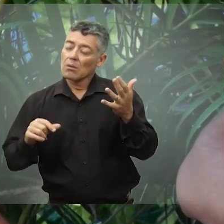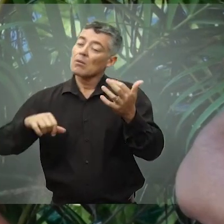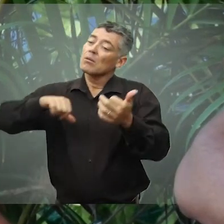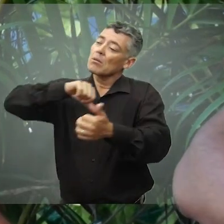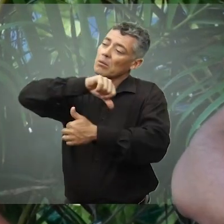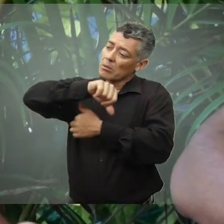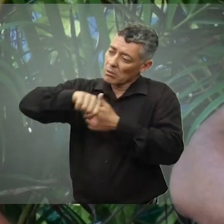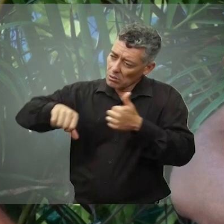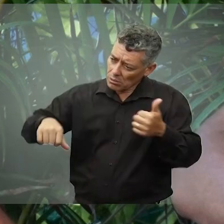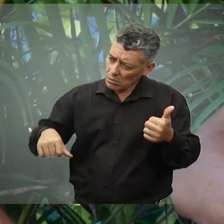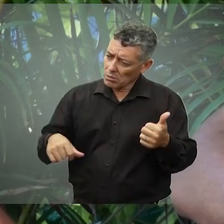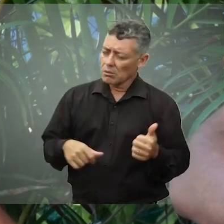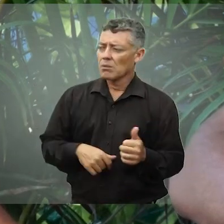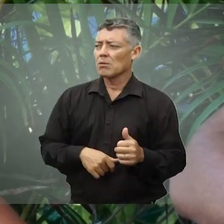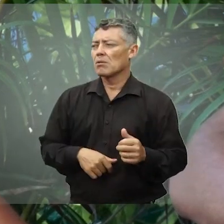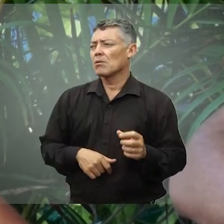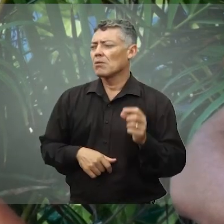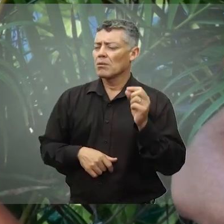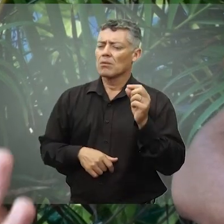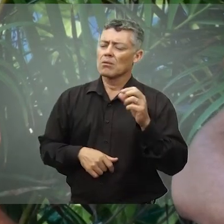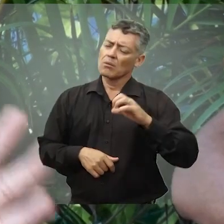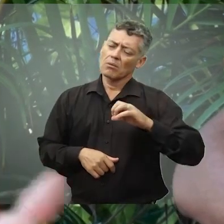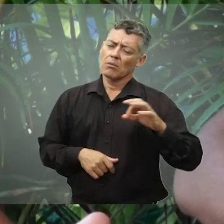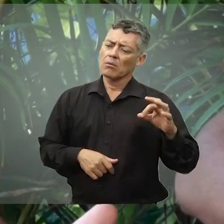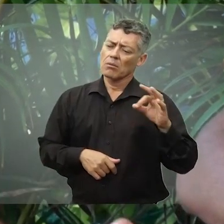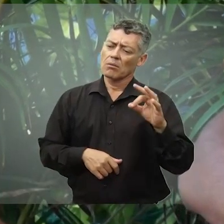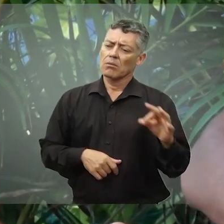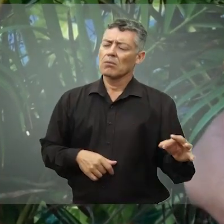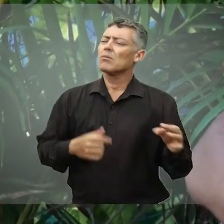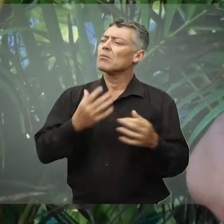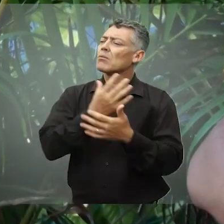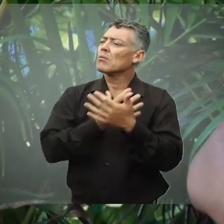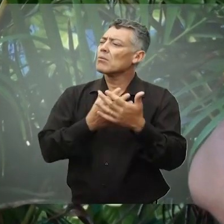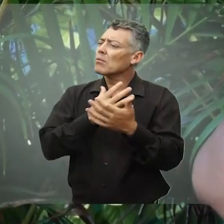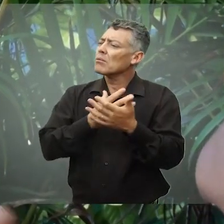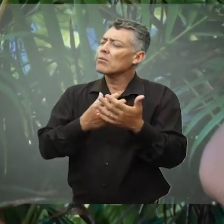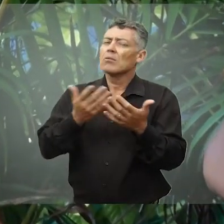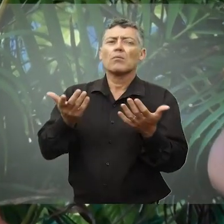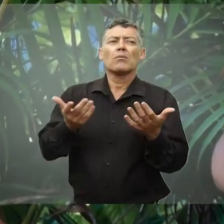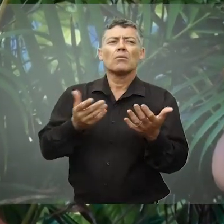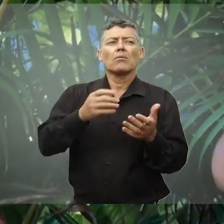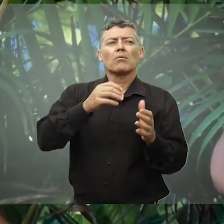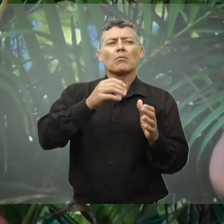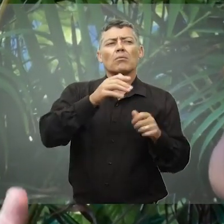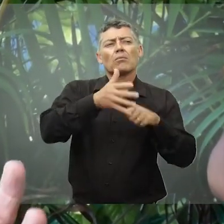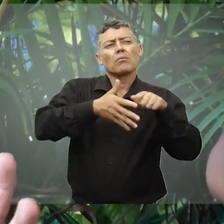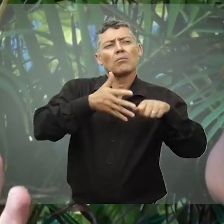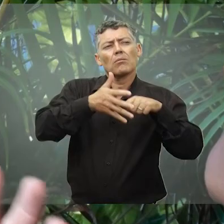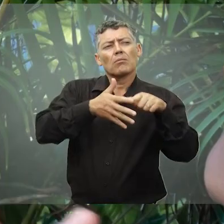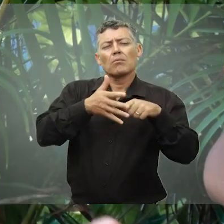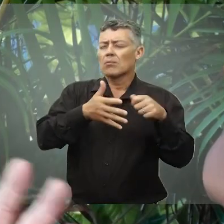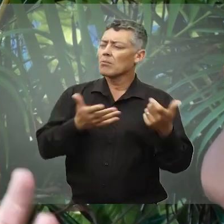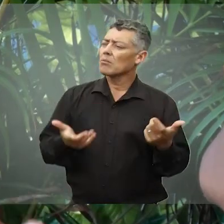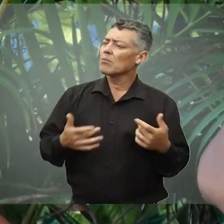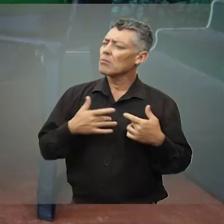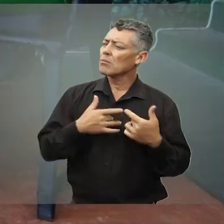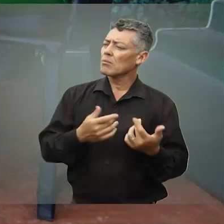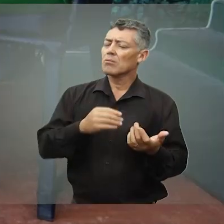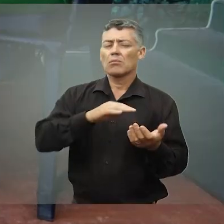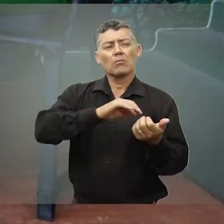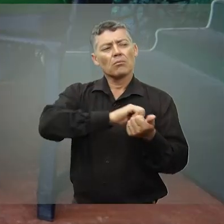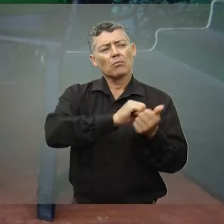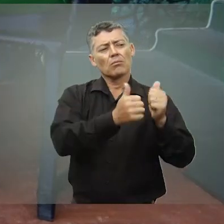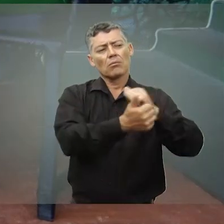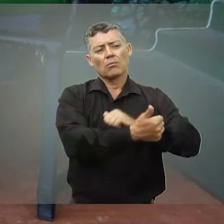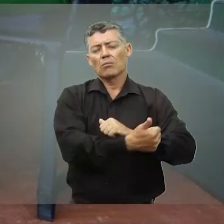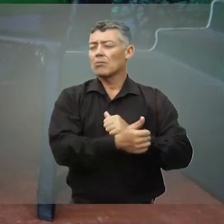modificar. Praticamente 90% das músicas que eu gravei, eu fiz algum tipo de modificação, algum tipo de adaptação.